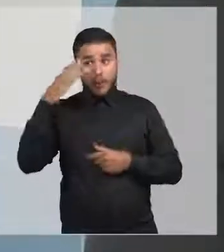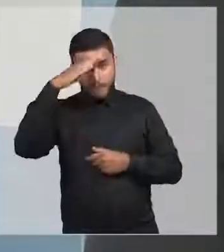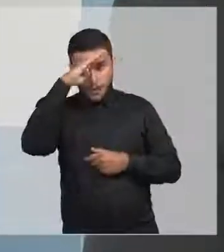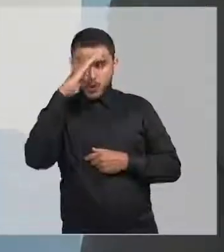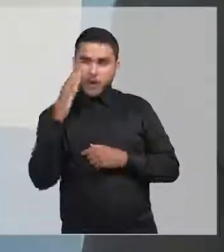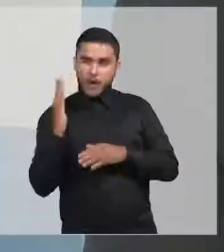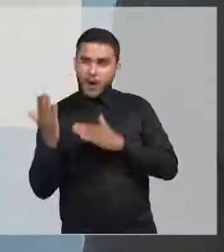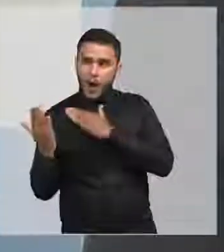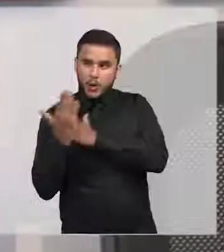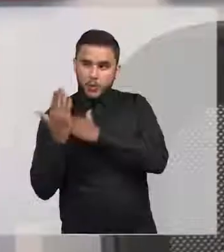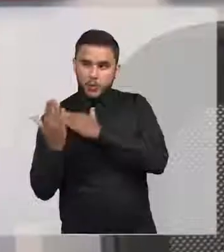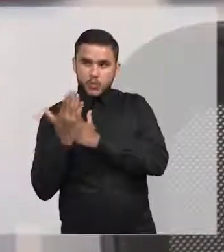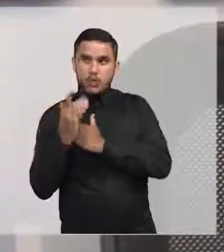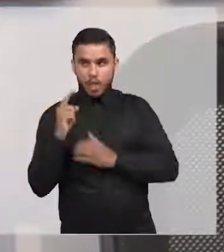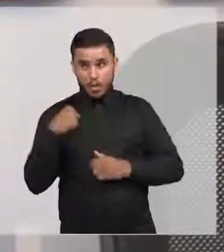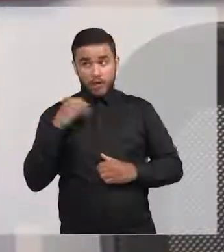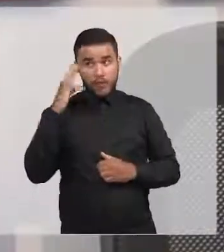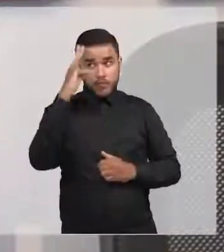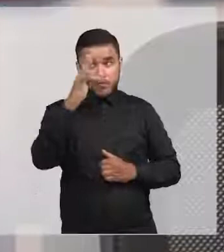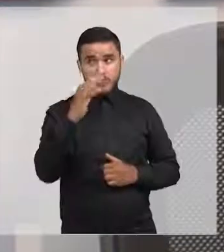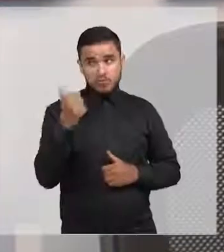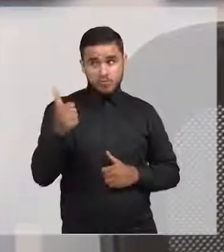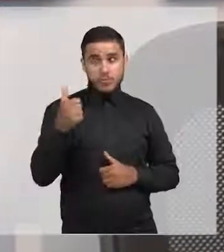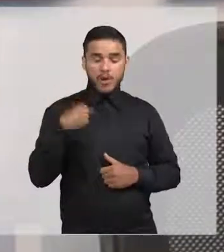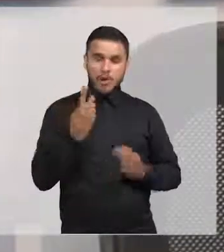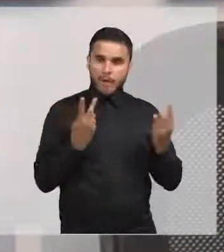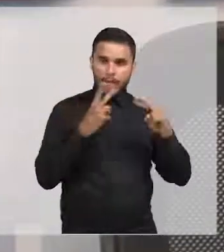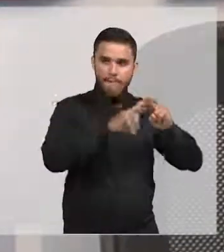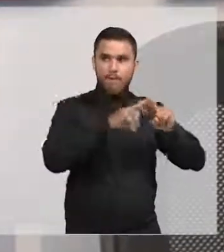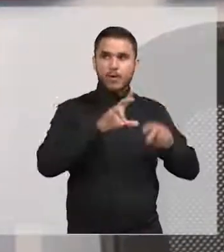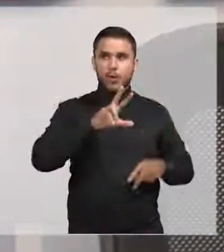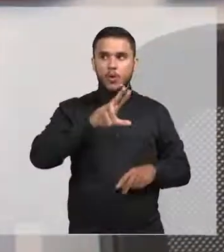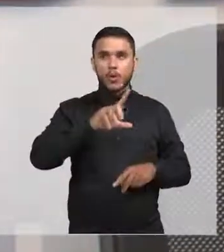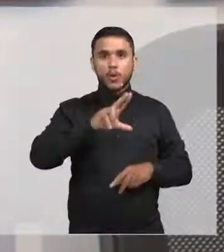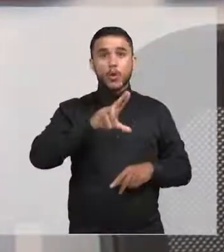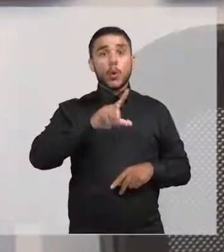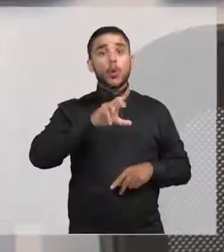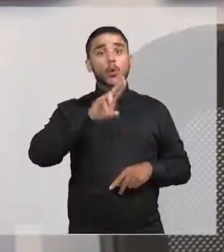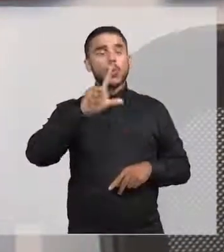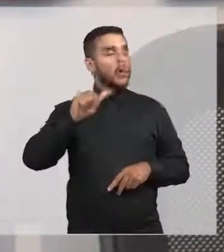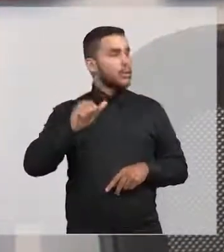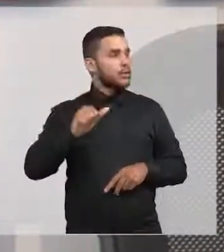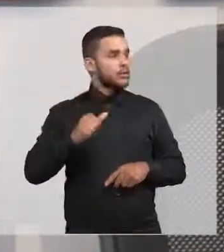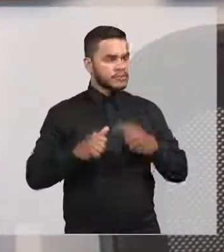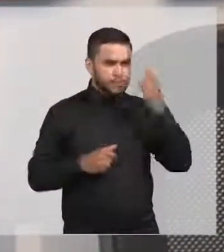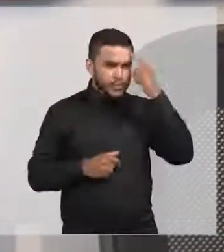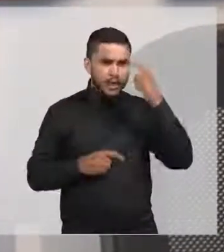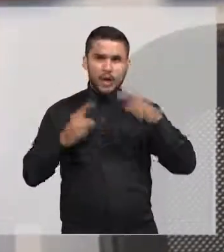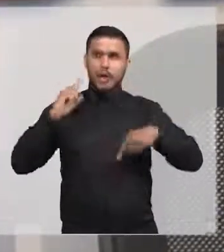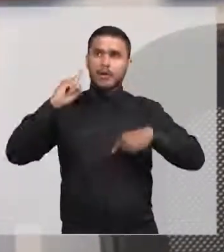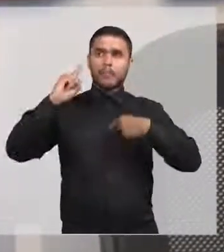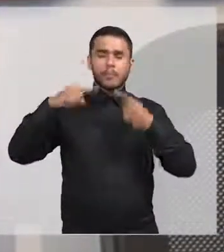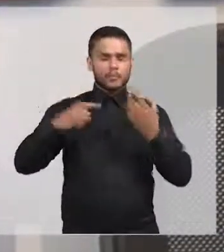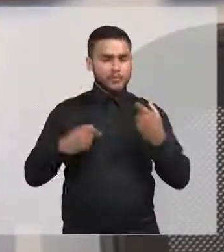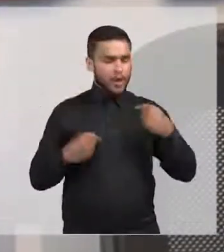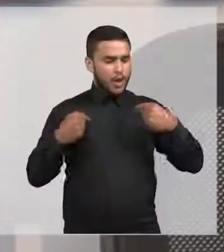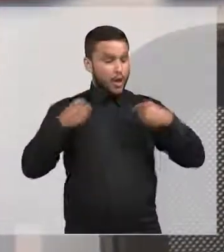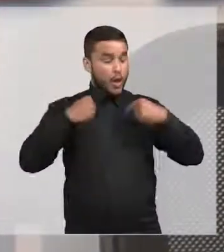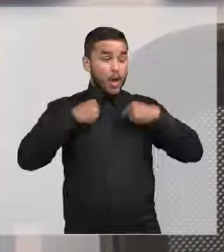Voltar de novo. O Sérgio Moro e o Jair Bolsonaro já vêm trabalhando independente deles se